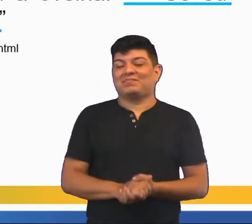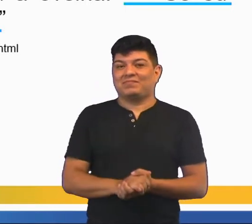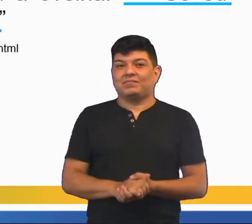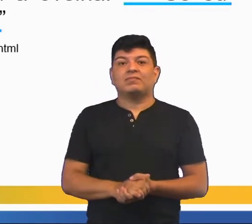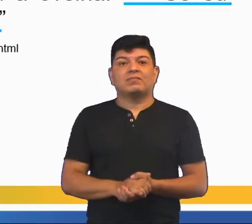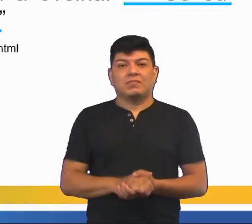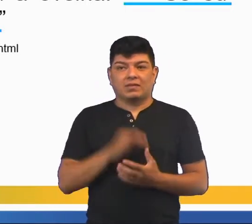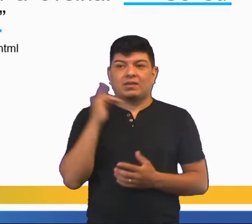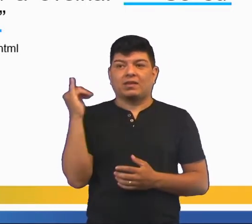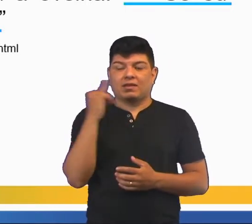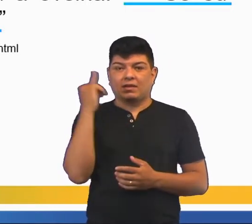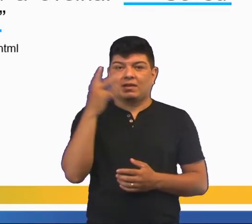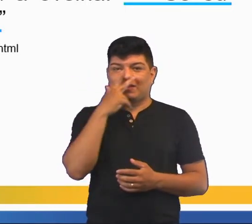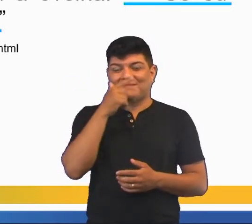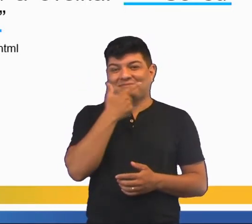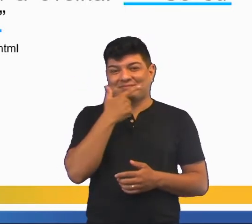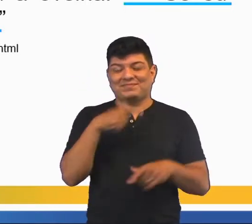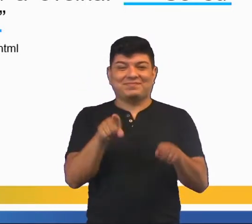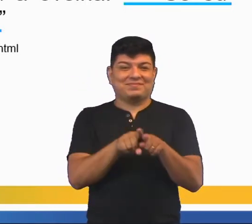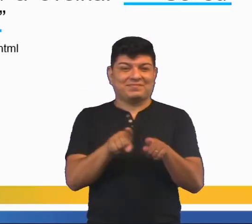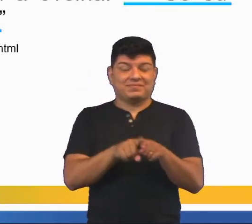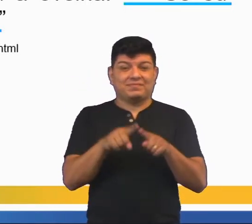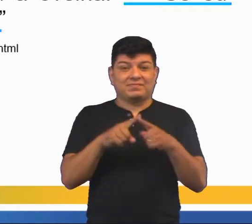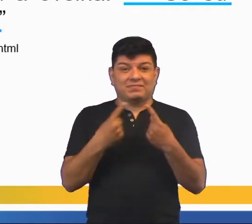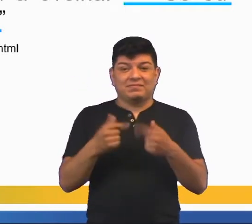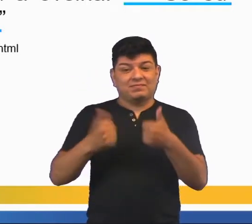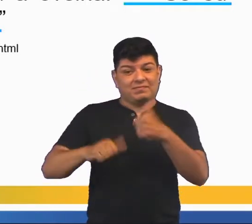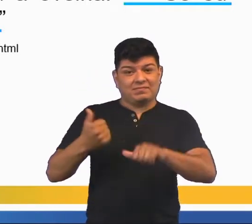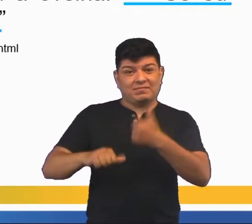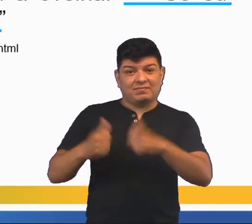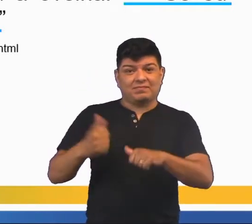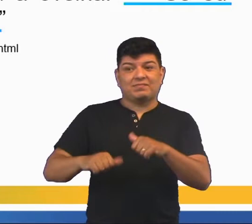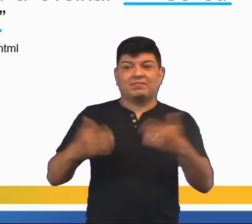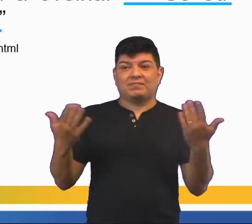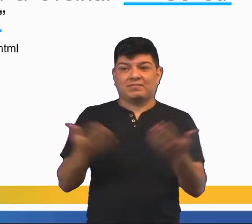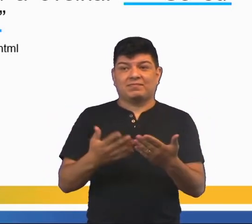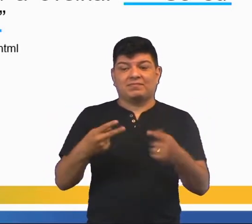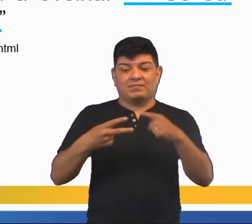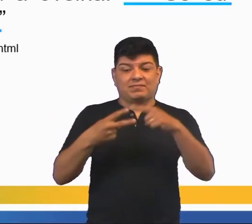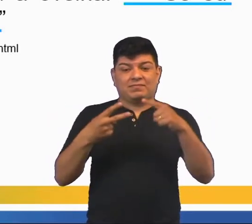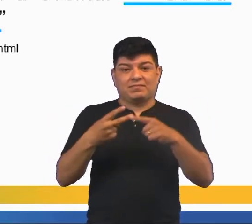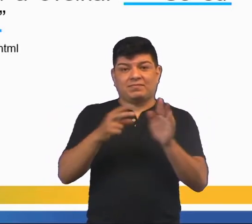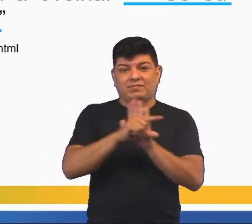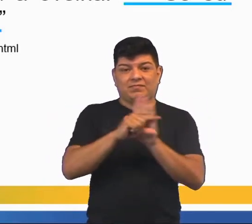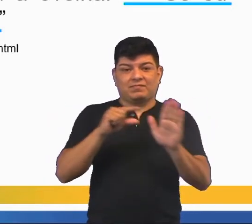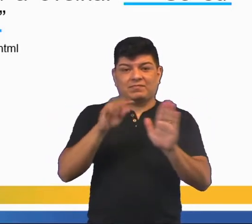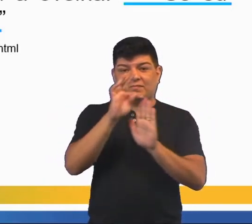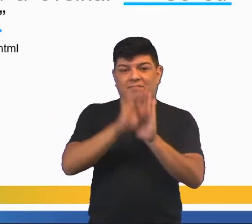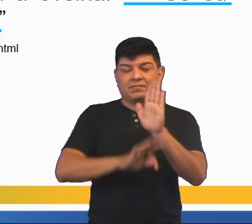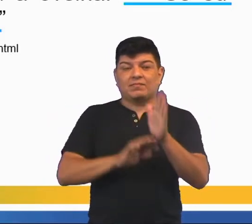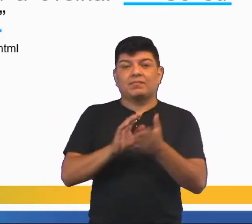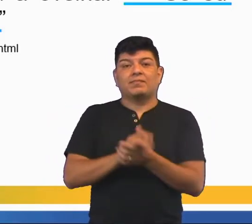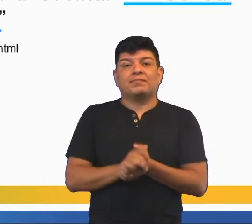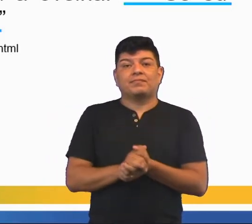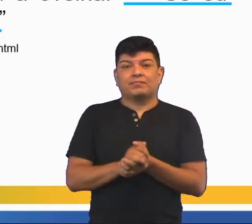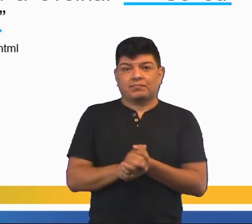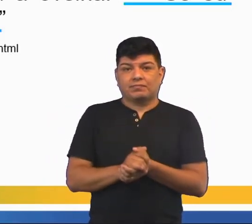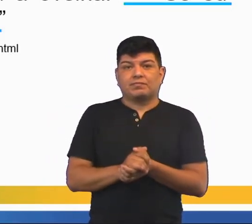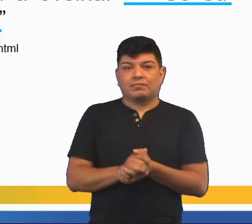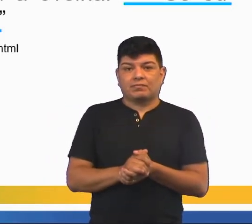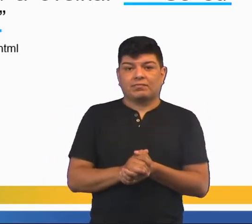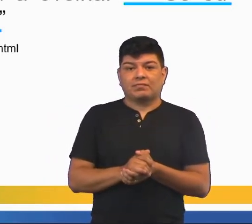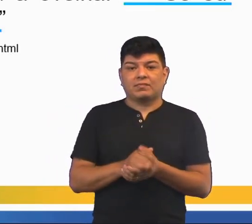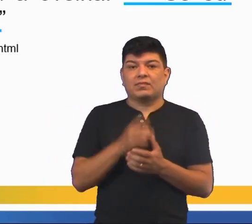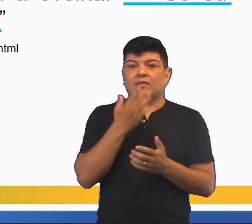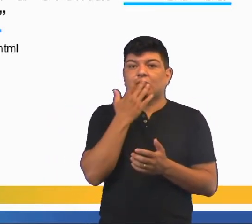É interessante, né? É engraçado também, mas vamos analisar aqui 2 trechos do texto. Quando fala aqui essa parte